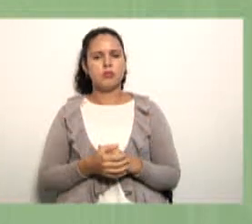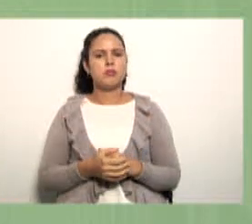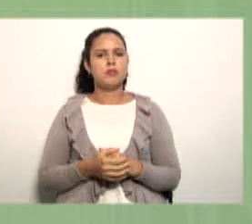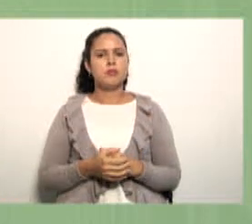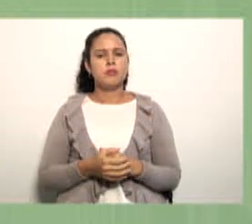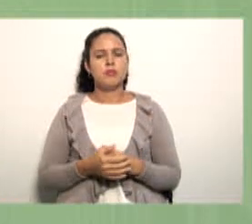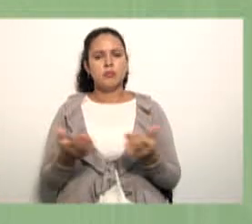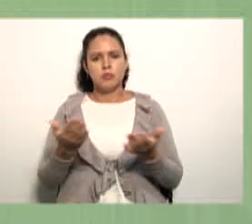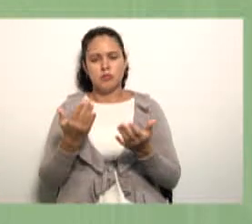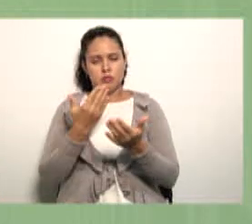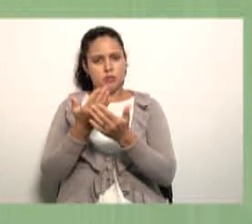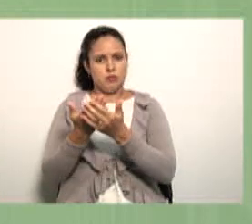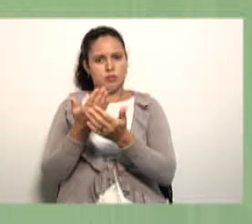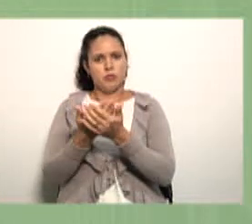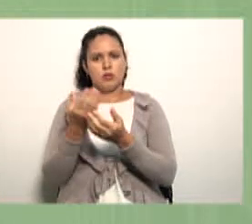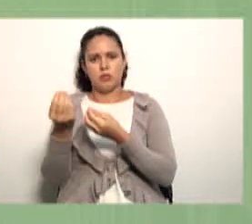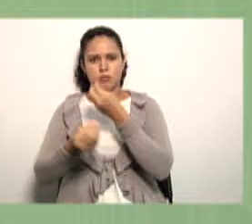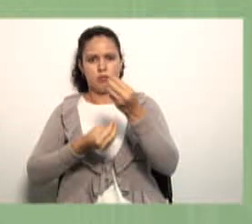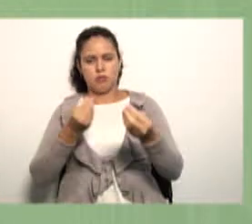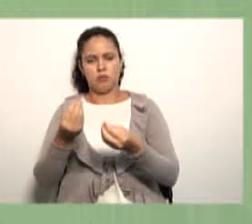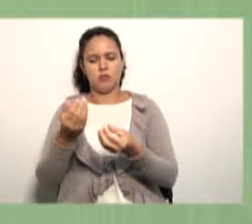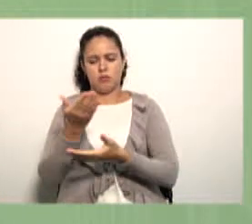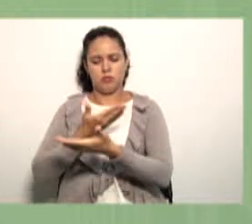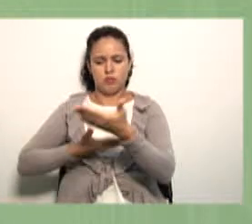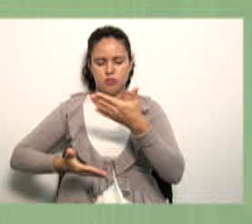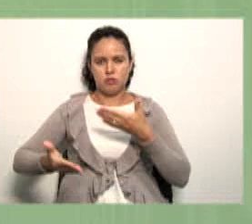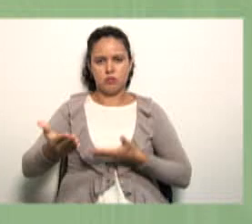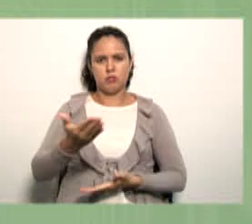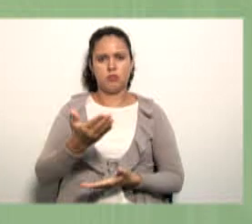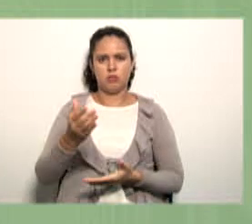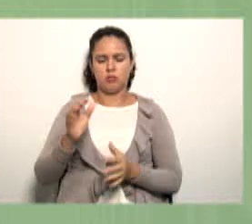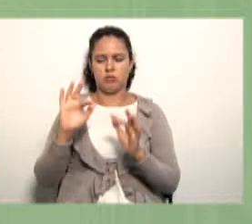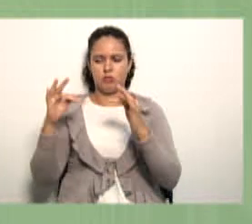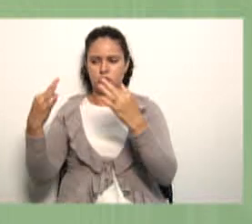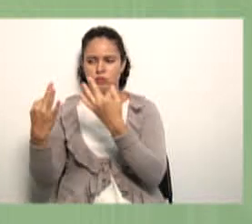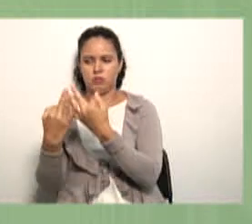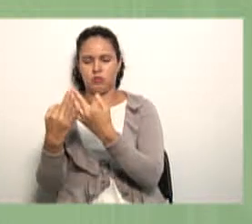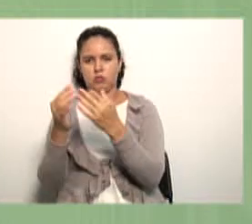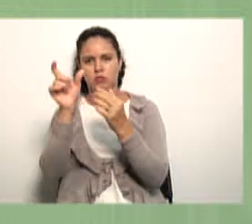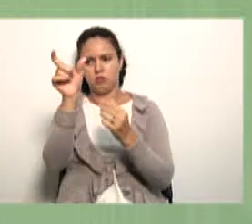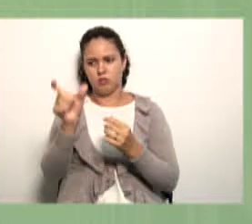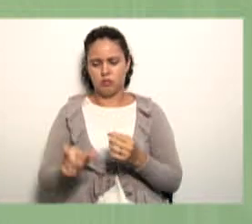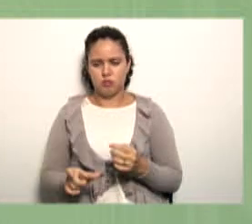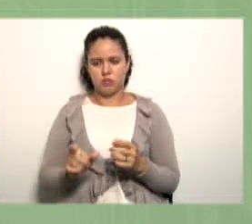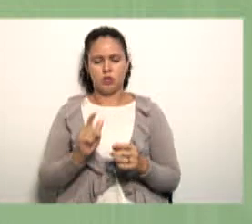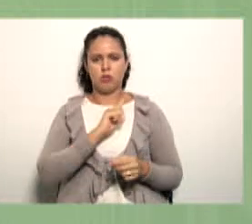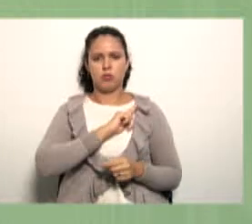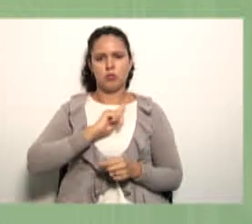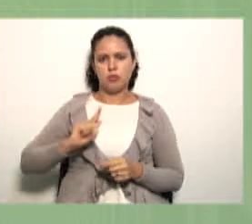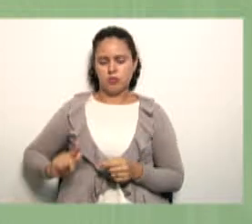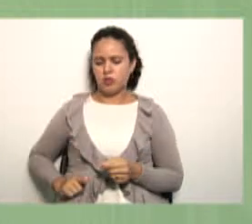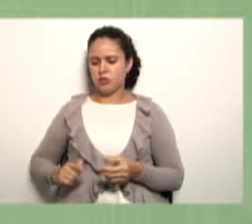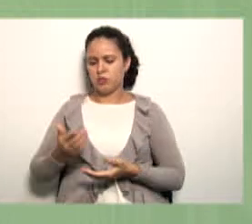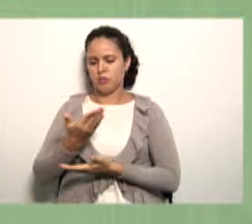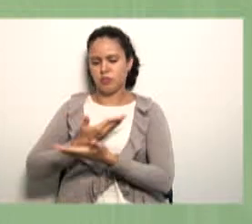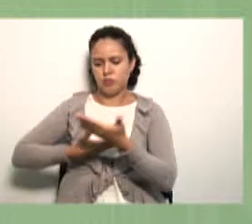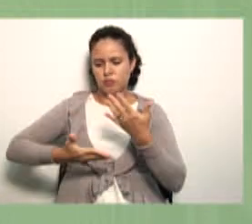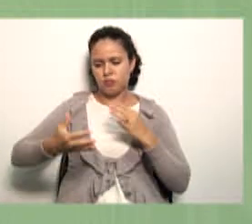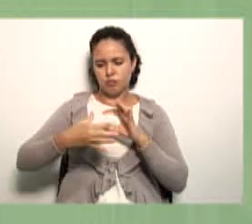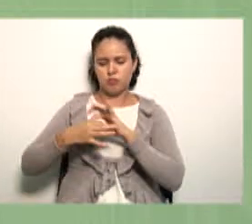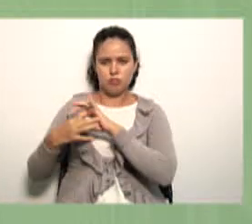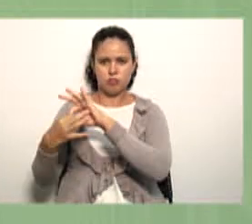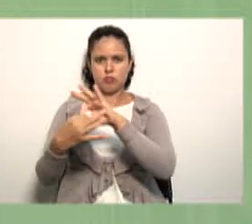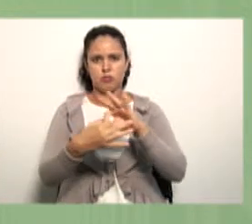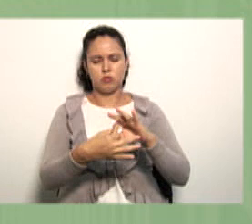vamos estudar como se relacionam as empresas com os indivíduos, com o governo e essas organizações. Nós temos